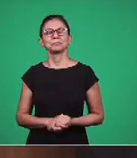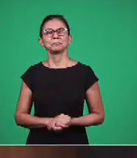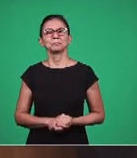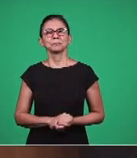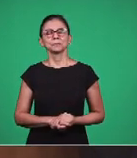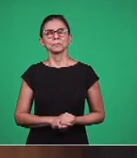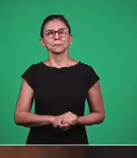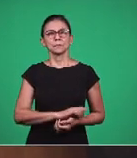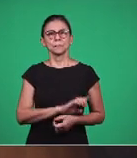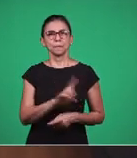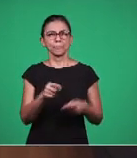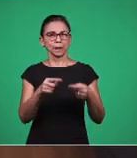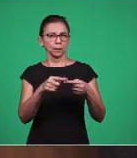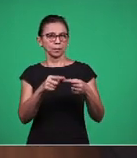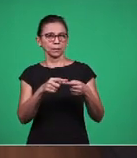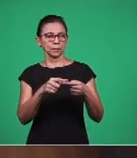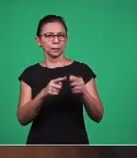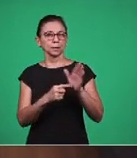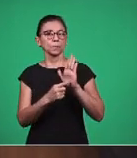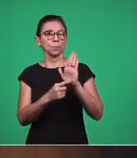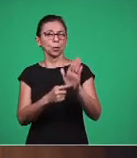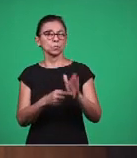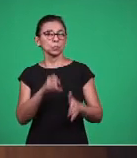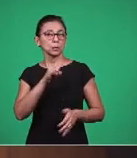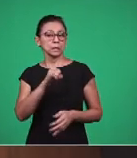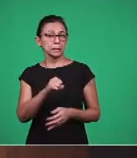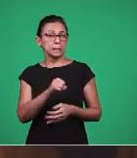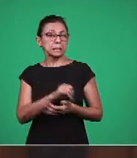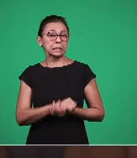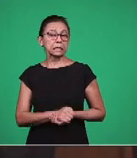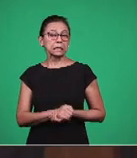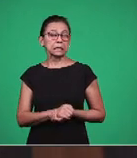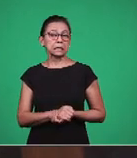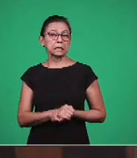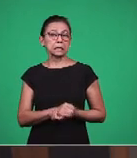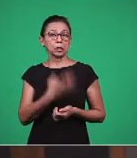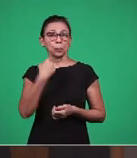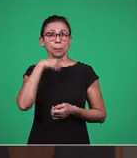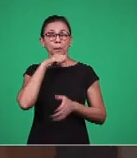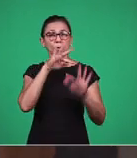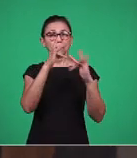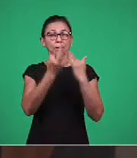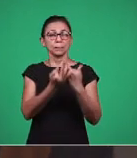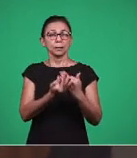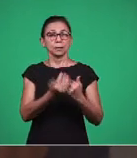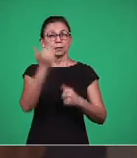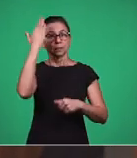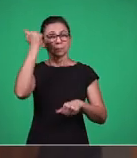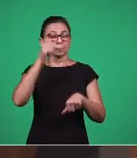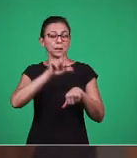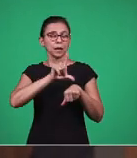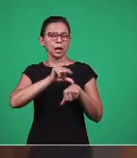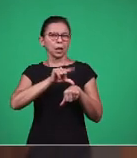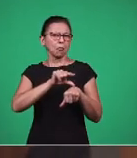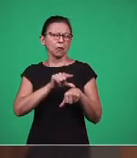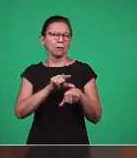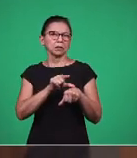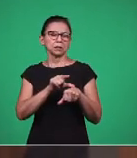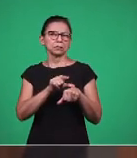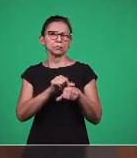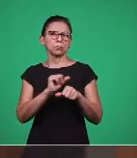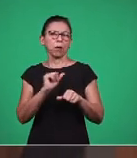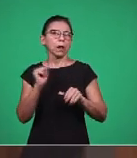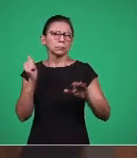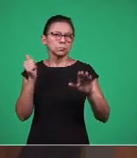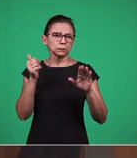a que hora se soubesse. Então ninguém sabe. Ele começou, ninguém sabe. É como o ladrão que entra na sua casa, você